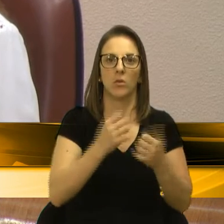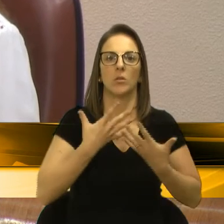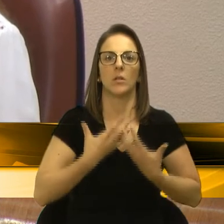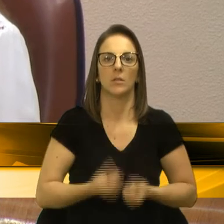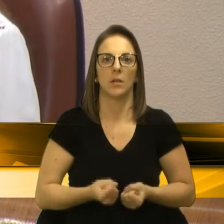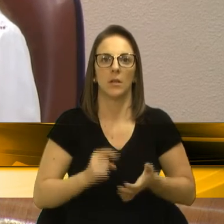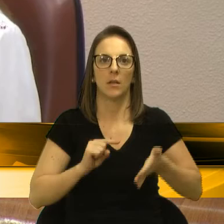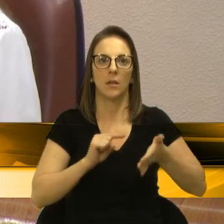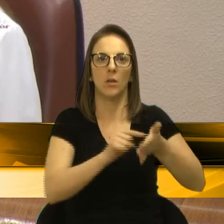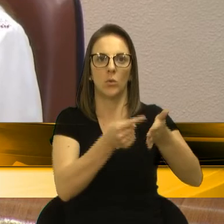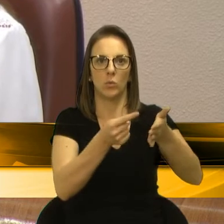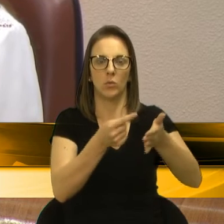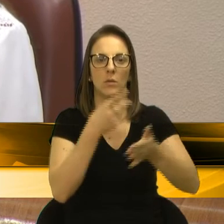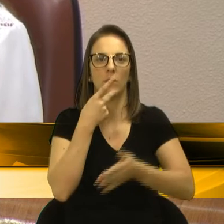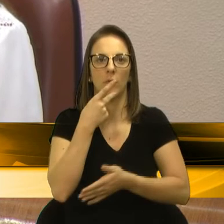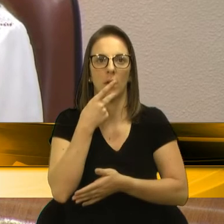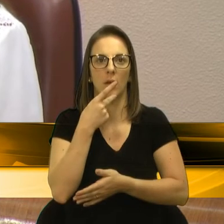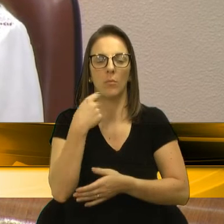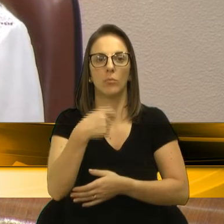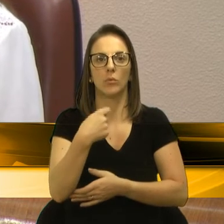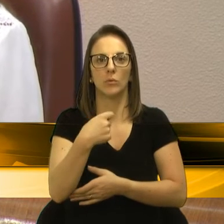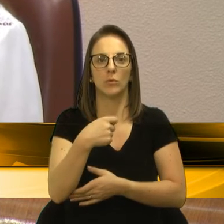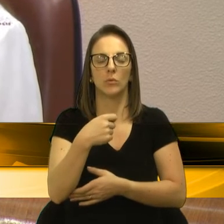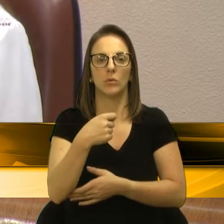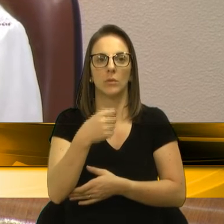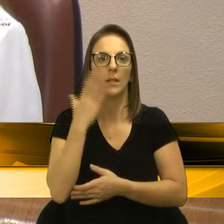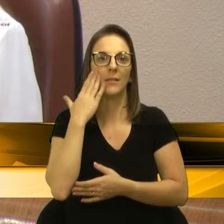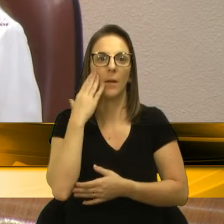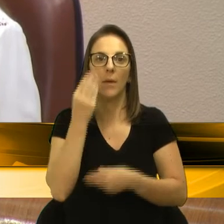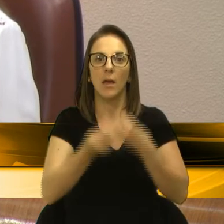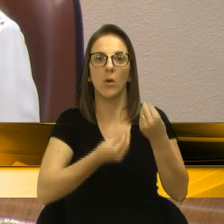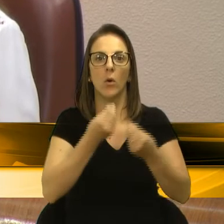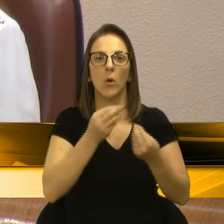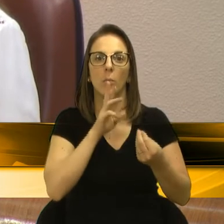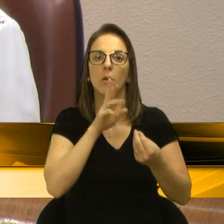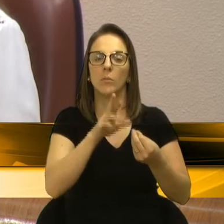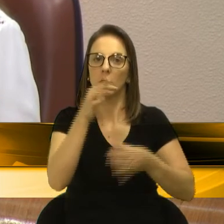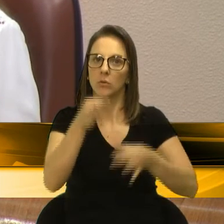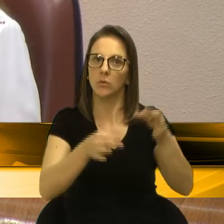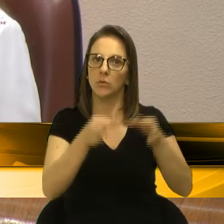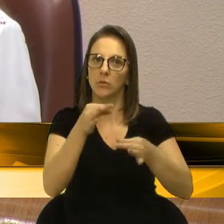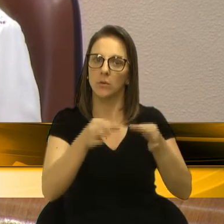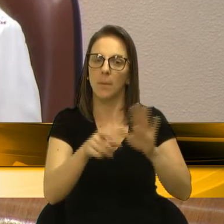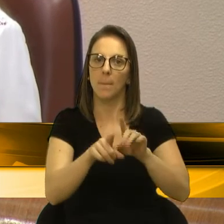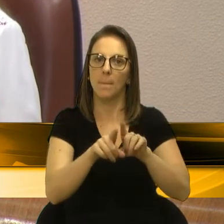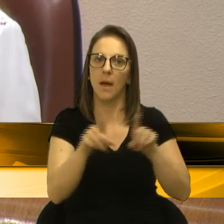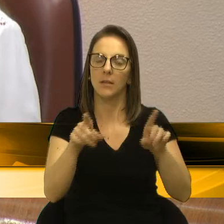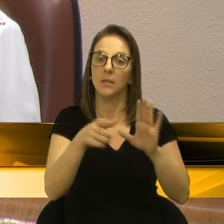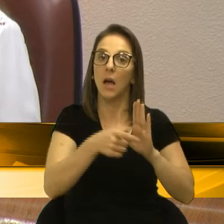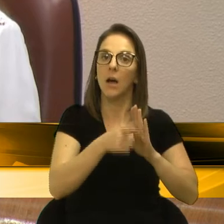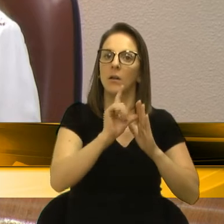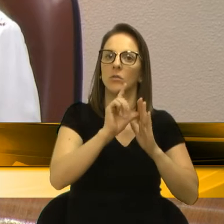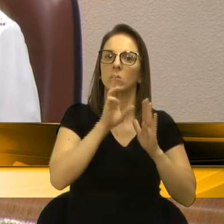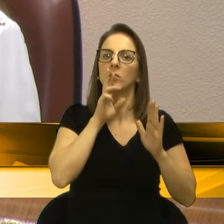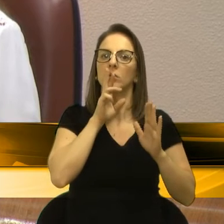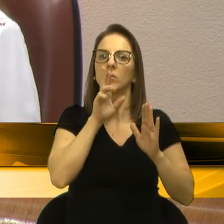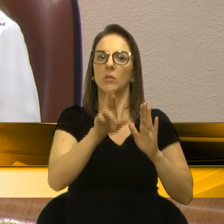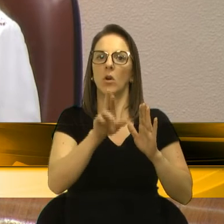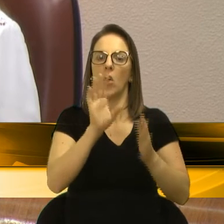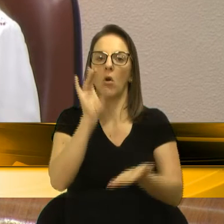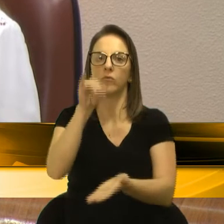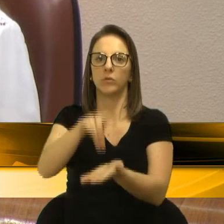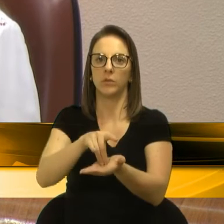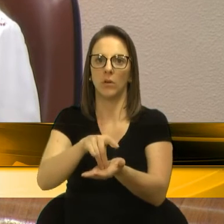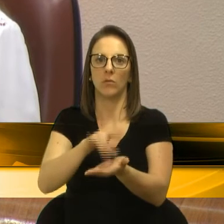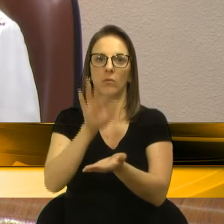aos fatos definição jurídica diversa, desde que antes da proferida sentença no feito e possibilitado ao réu o exercício